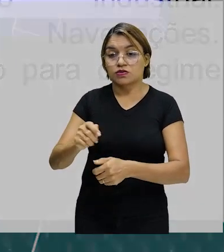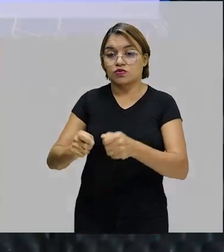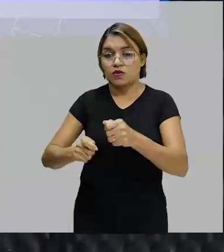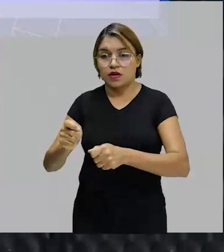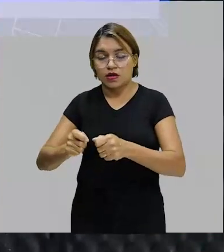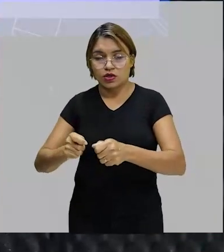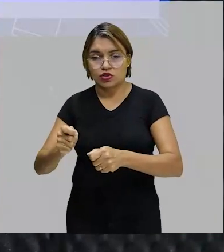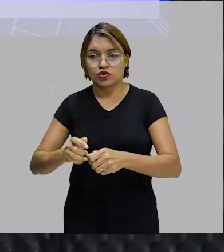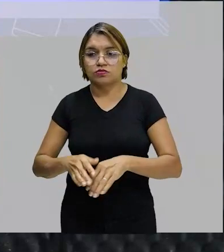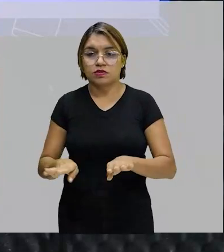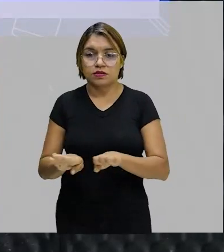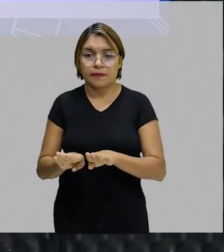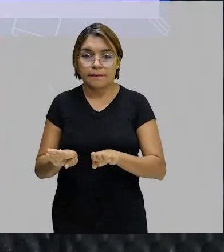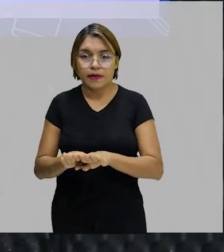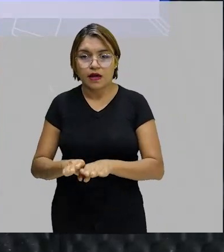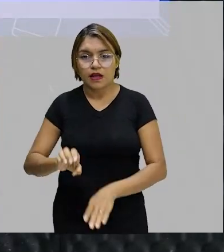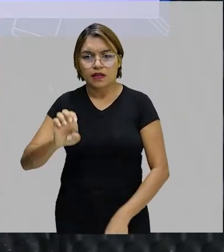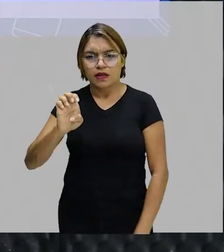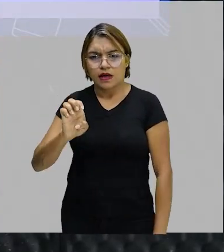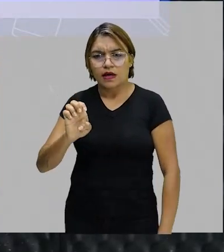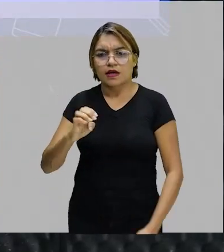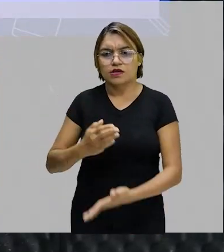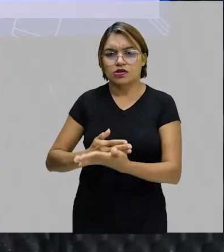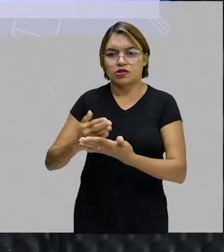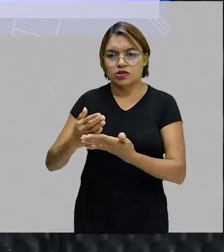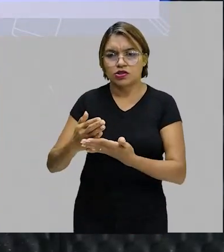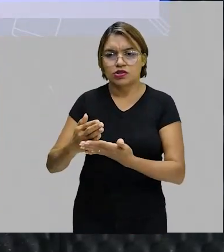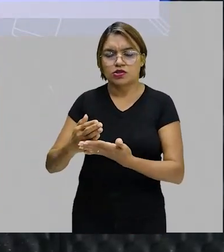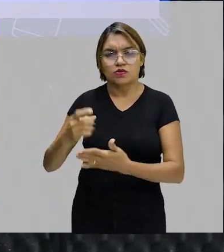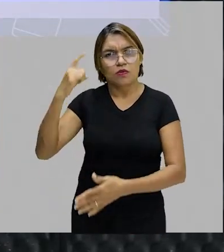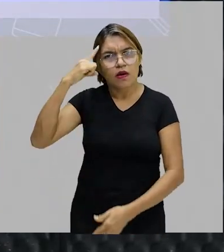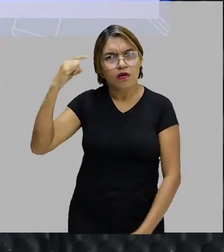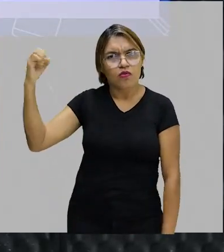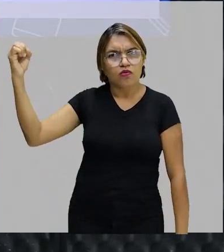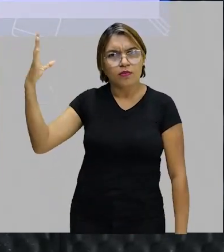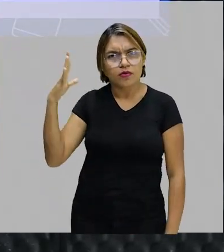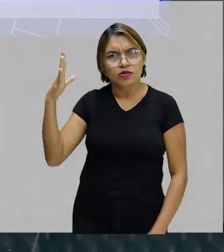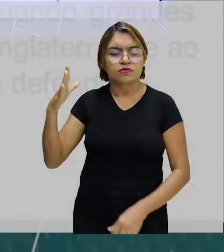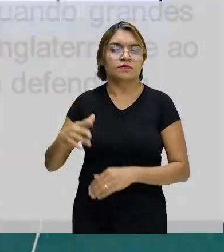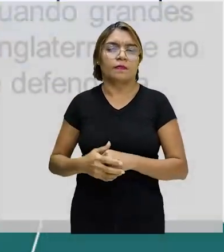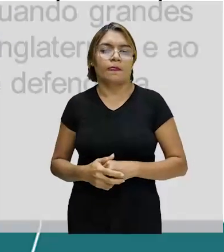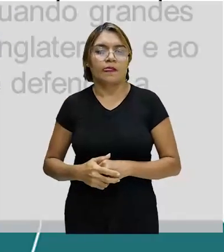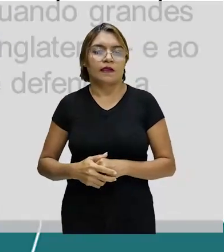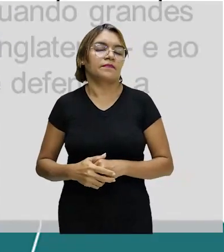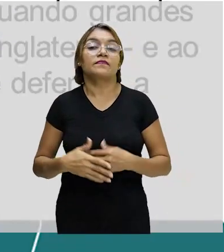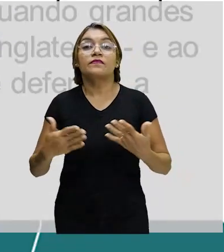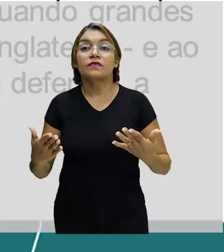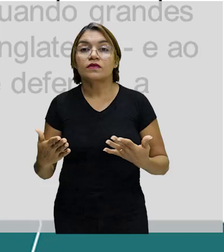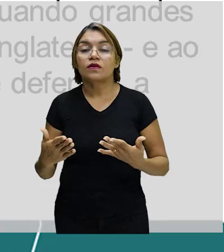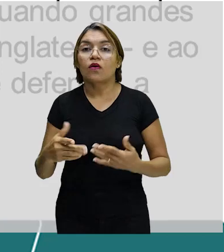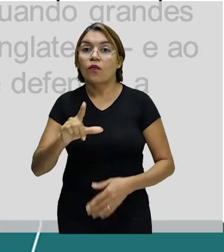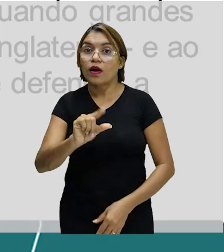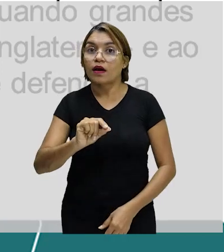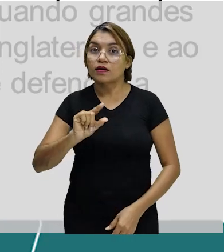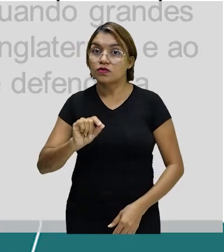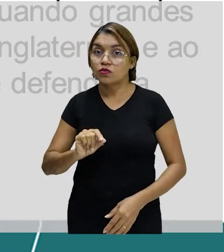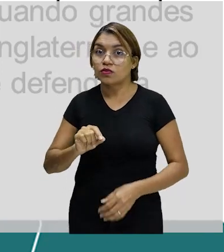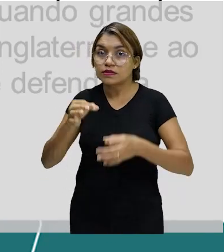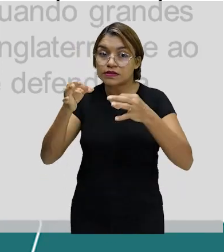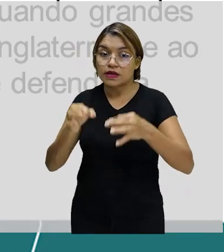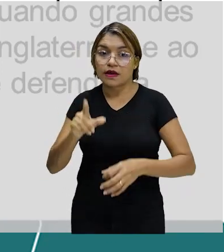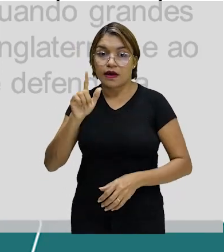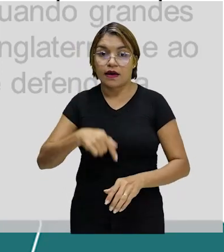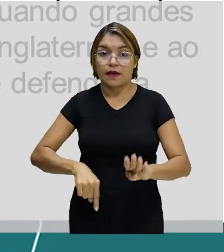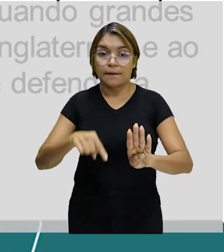ao iluminismo. E aí, conseguiram identificar as opções corretas? Então, as alternativas corretas, a B e a